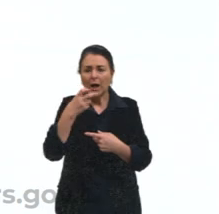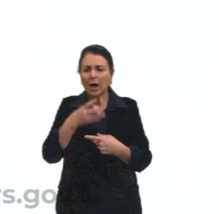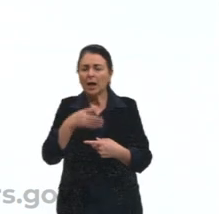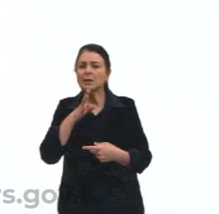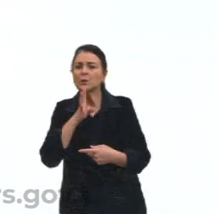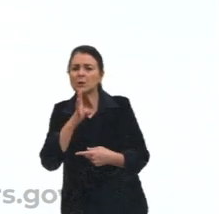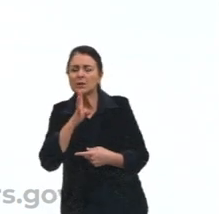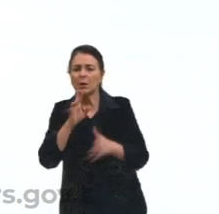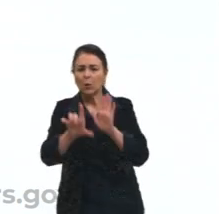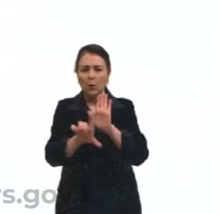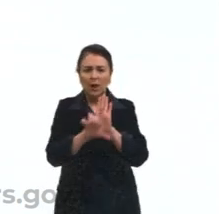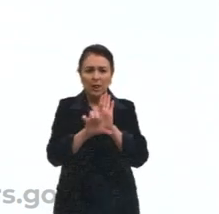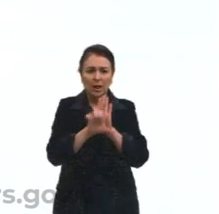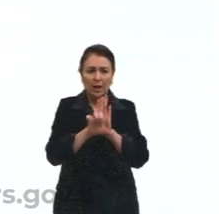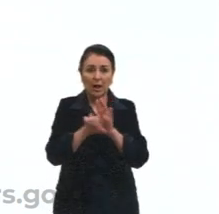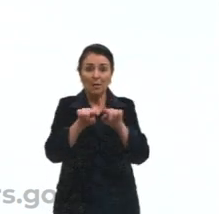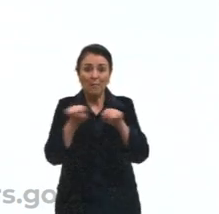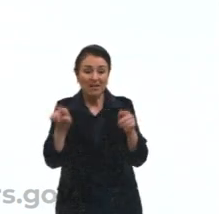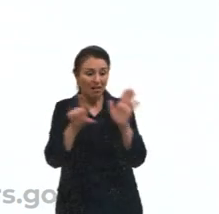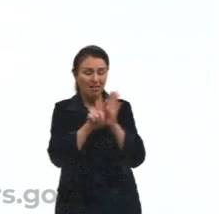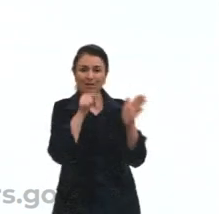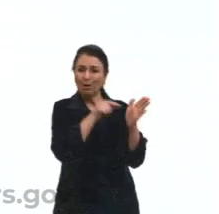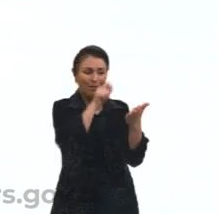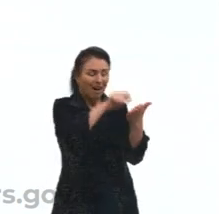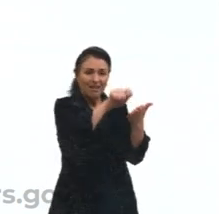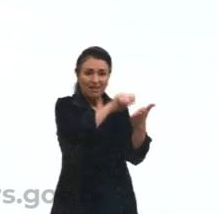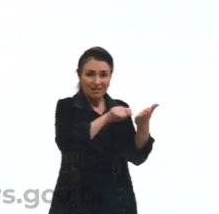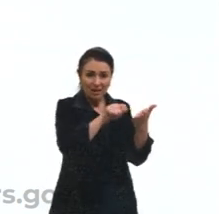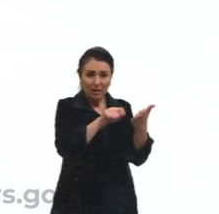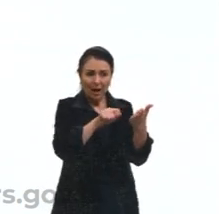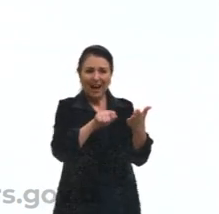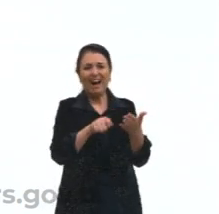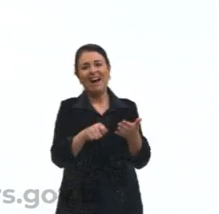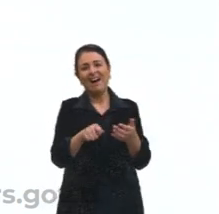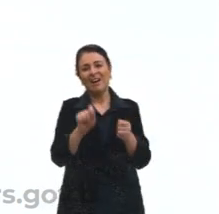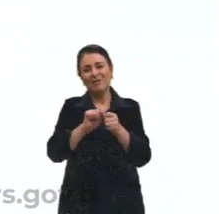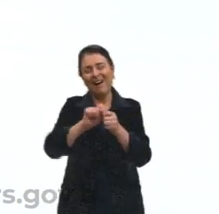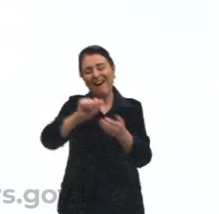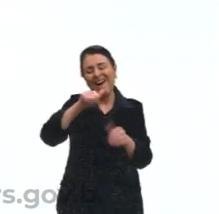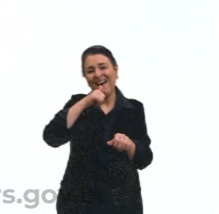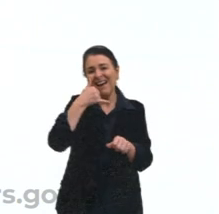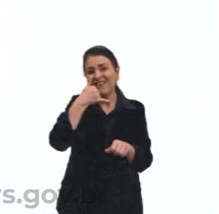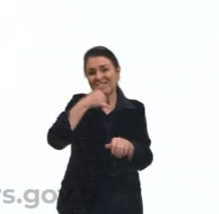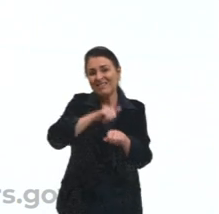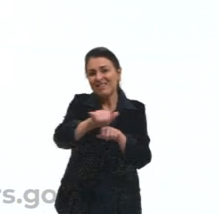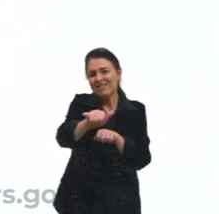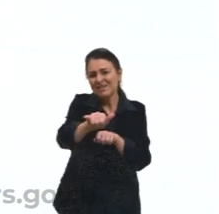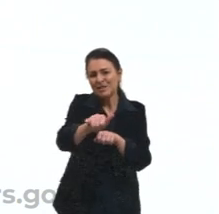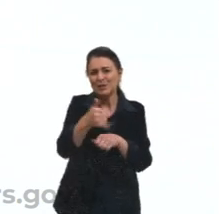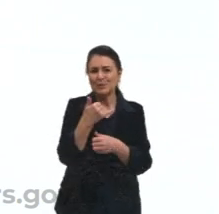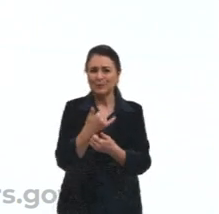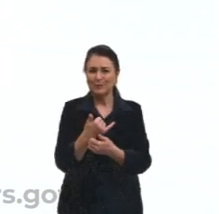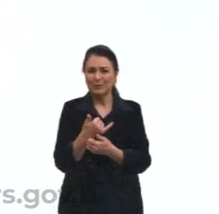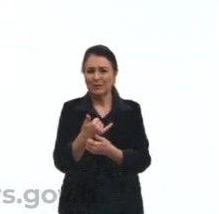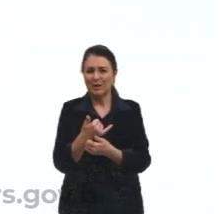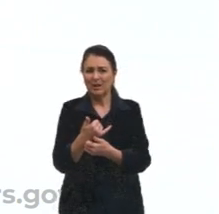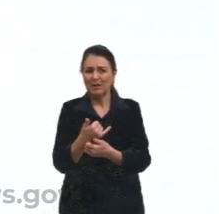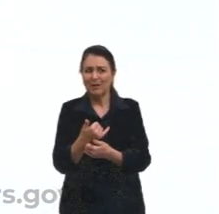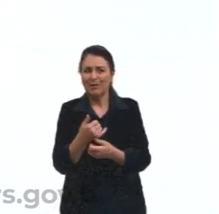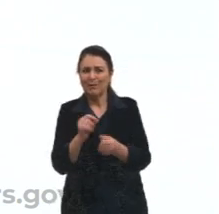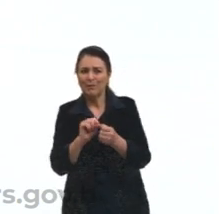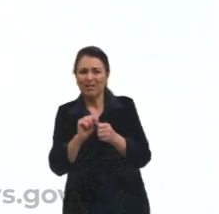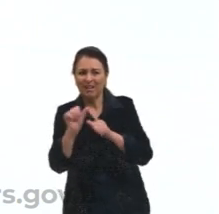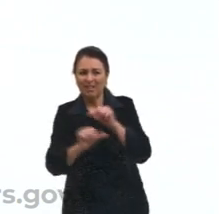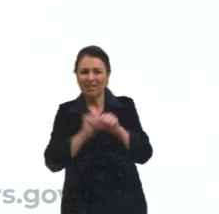às vezes eu posso me enganar ou eu posso mudar ela um pouquinho de acordo com o meu interesse né então o